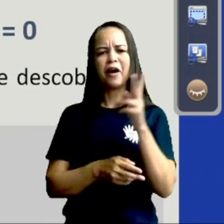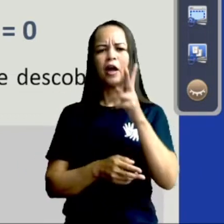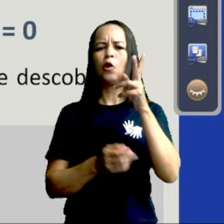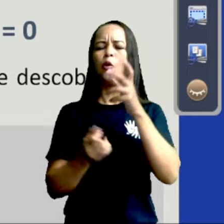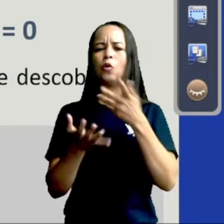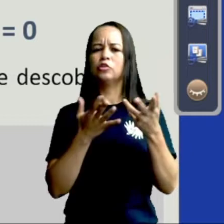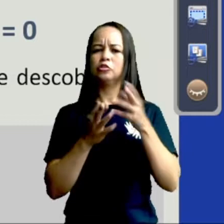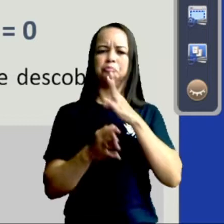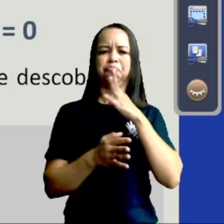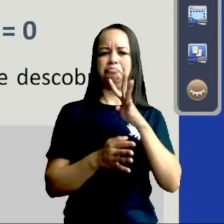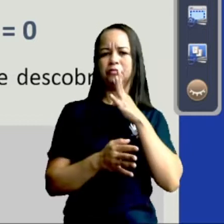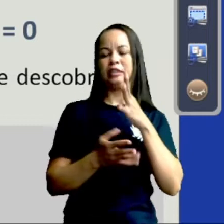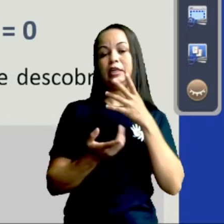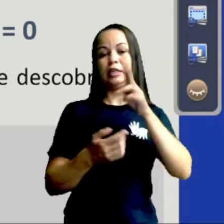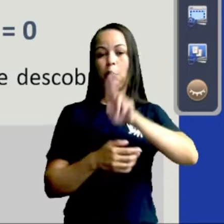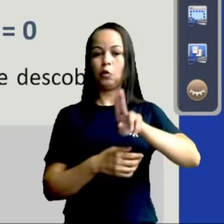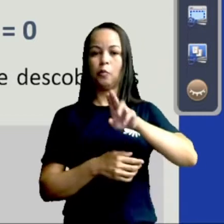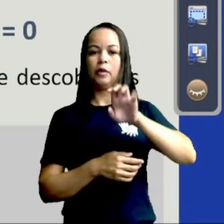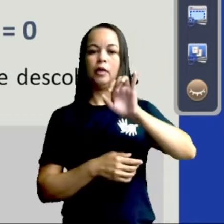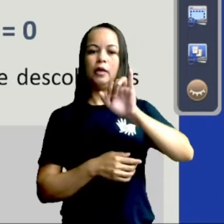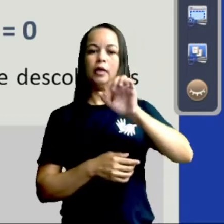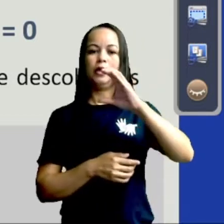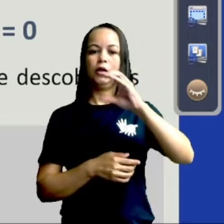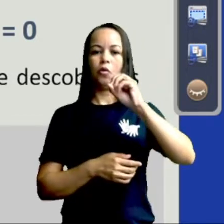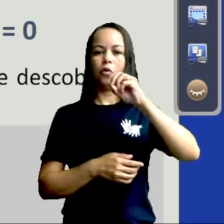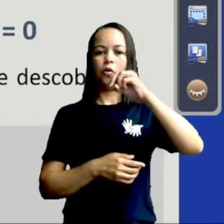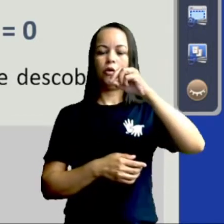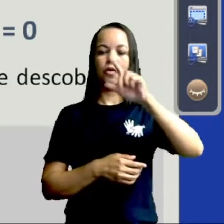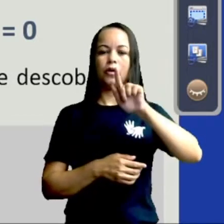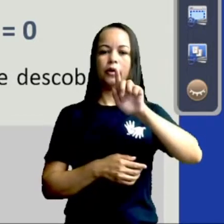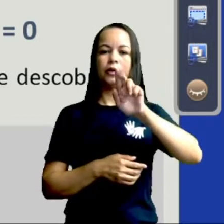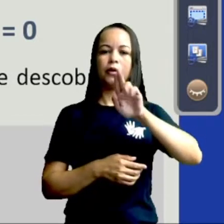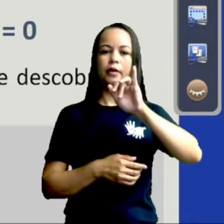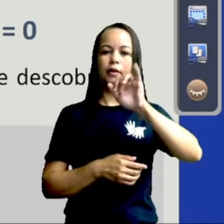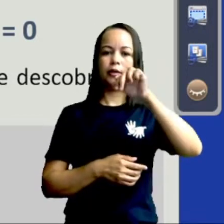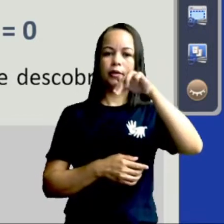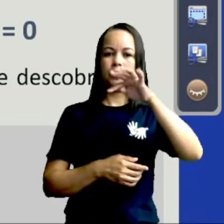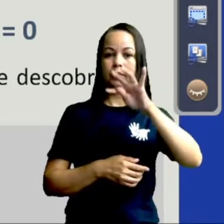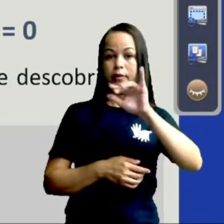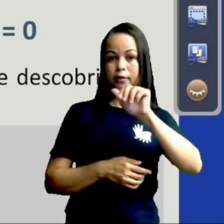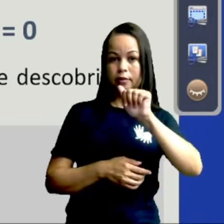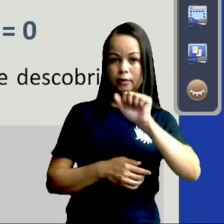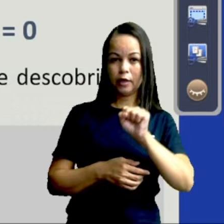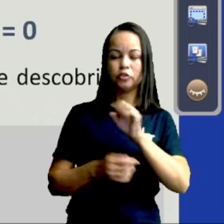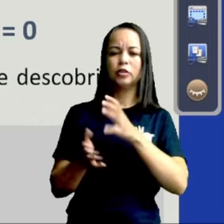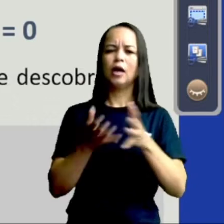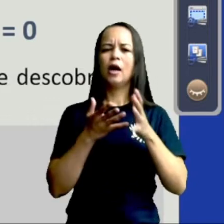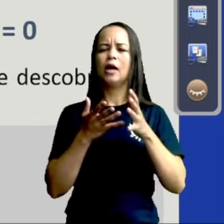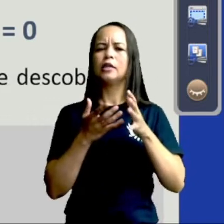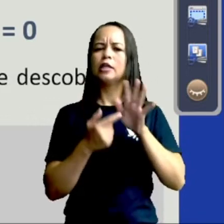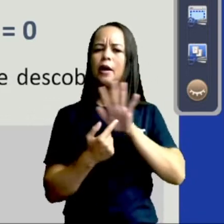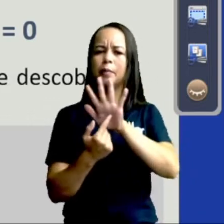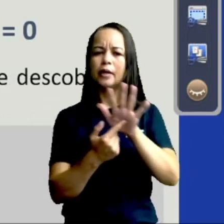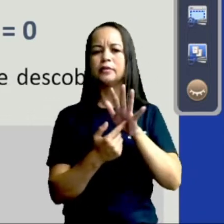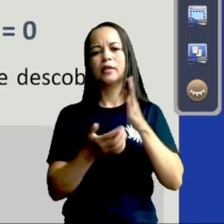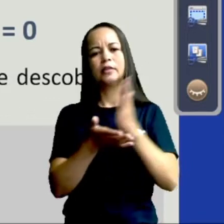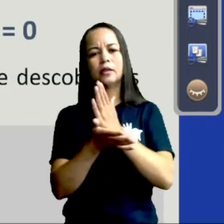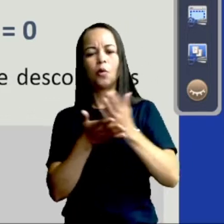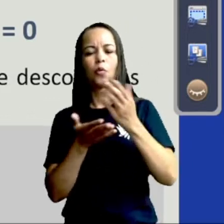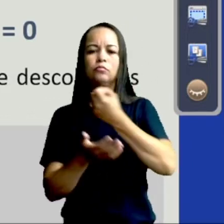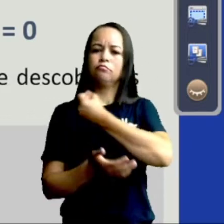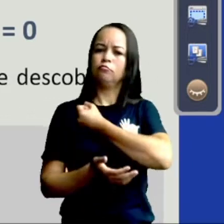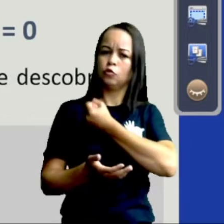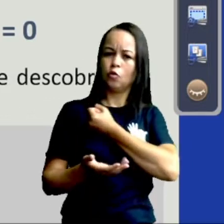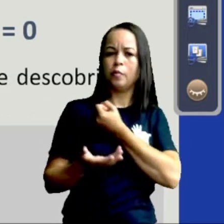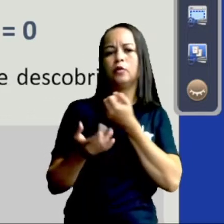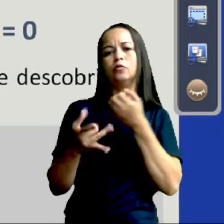chama de incógnitas, tá? Então, tem lá as incógnitas, que representam alguns valores desconhecidos, tem números e